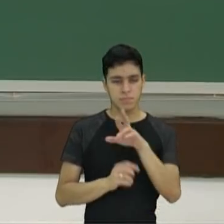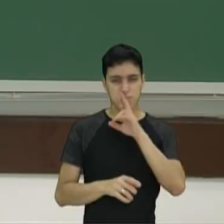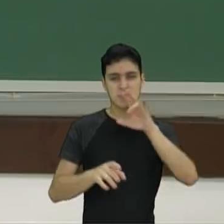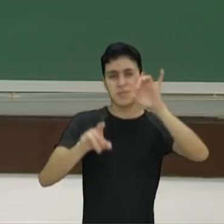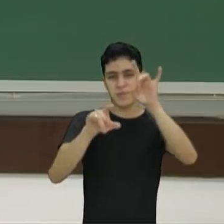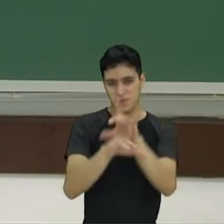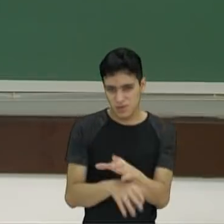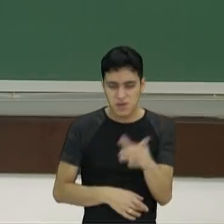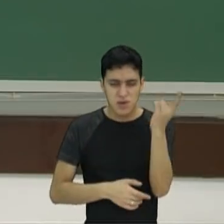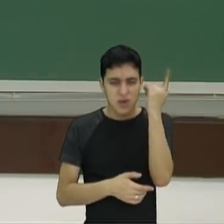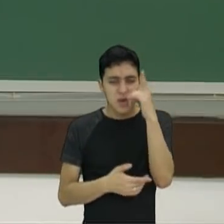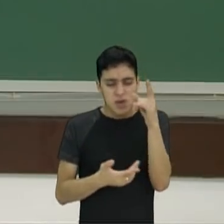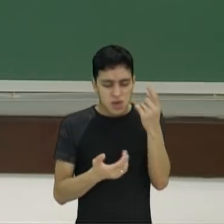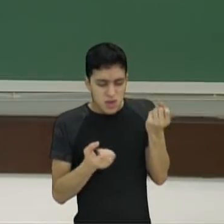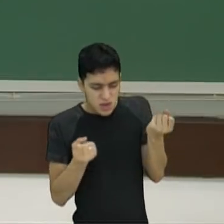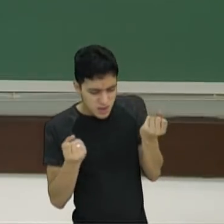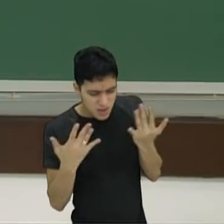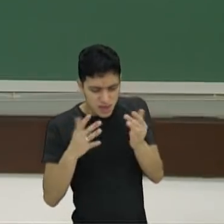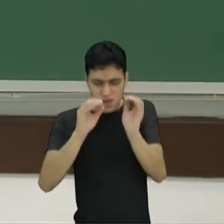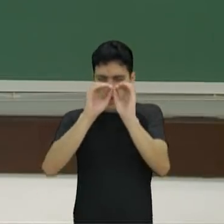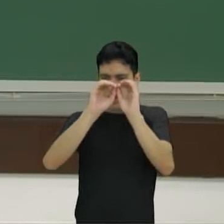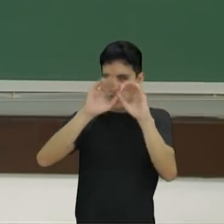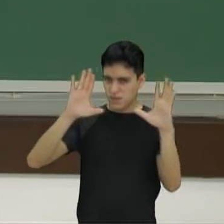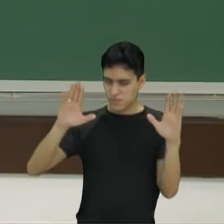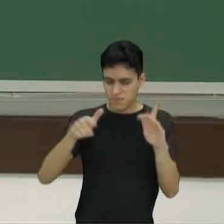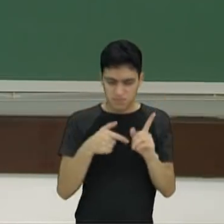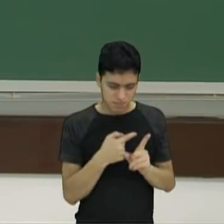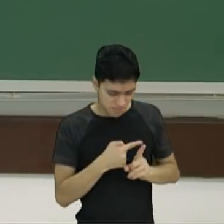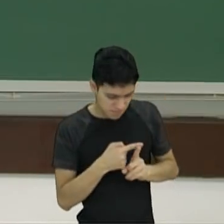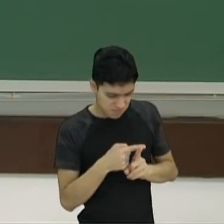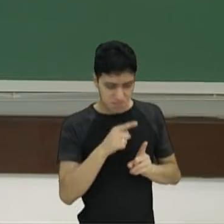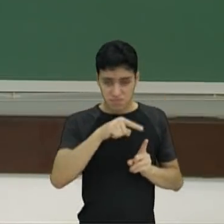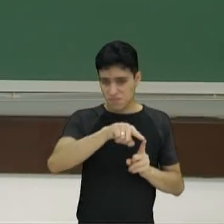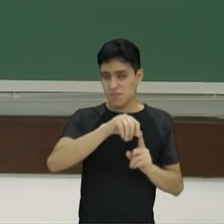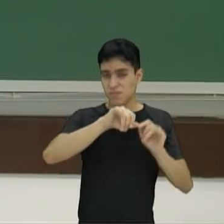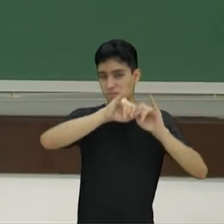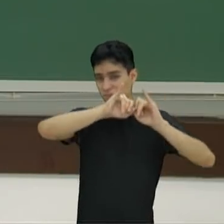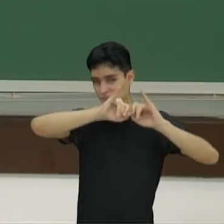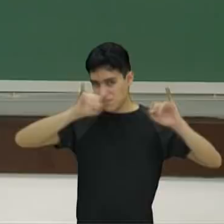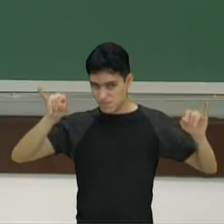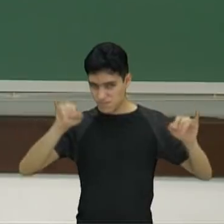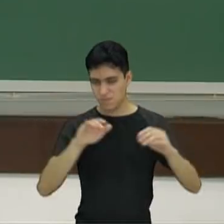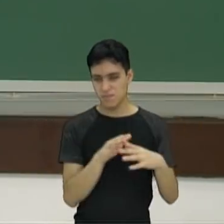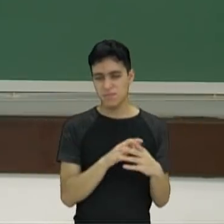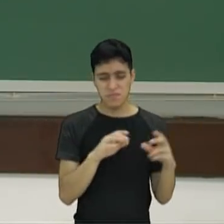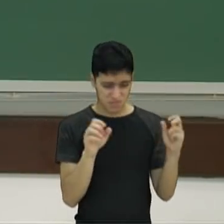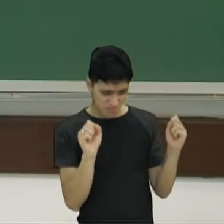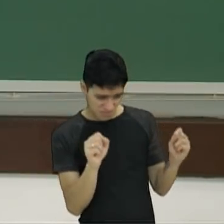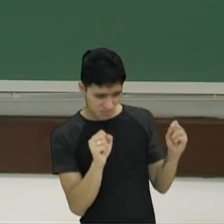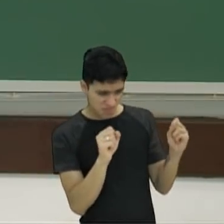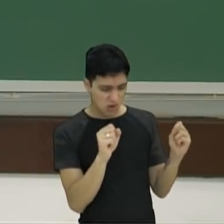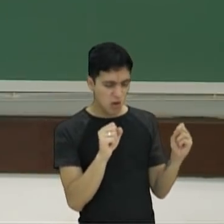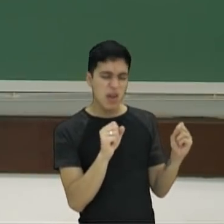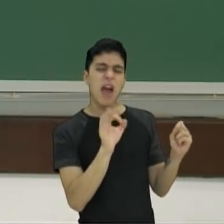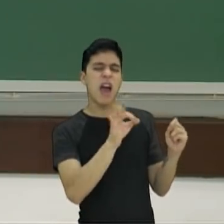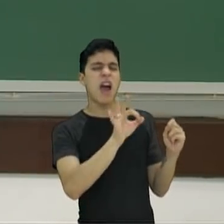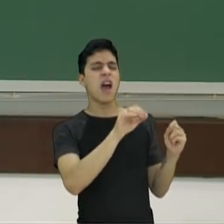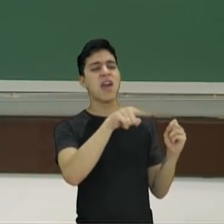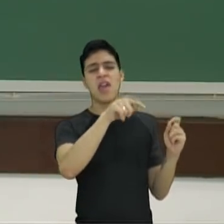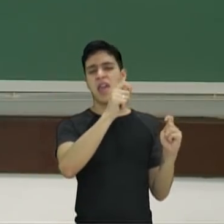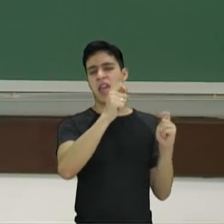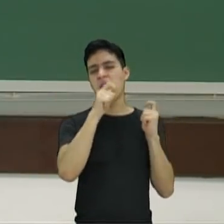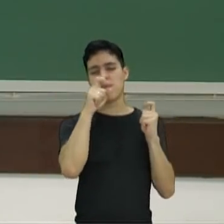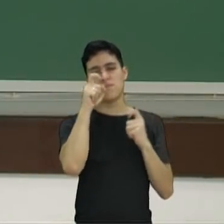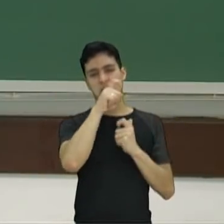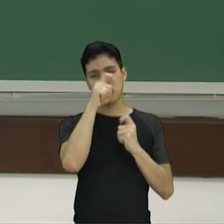Respondeu? Conseguiu justificar, ter uma boa explicação por que essa notícia pode ser classificada como um conteúdo